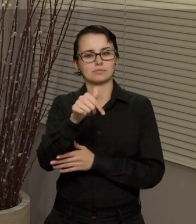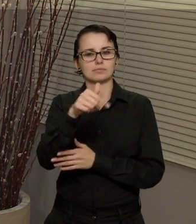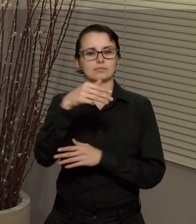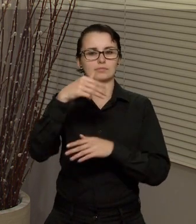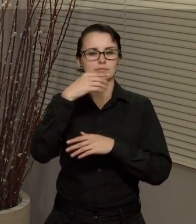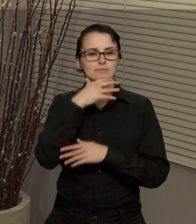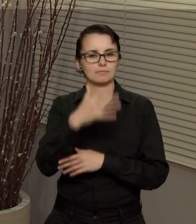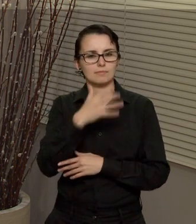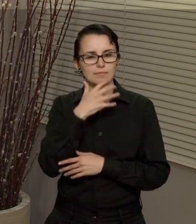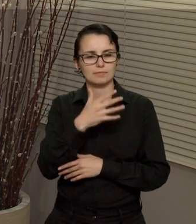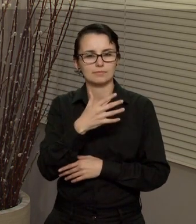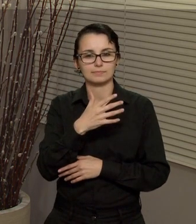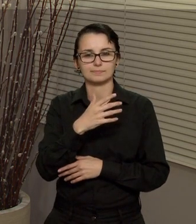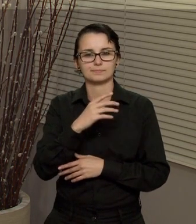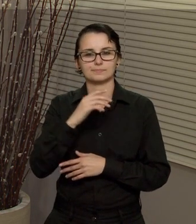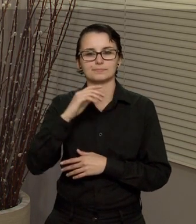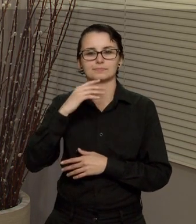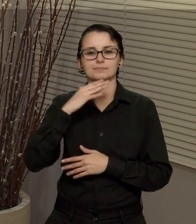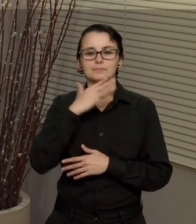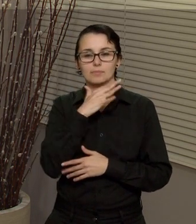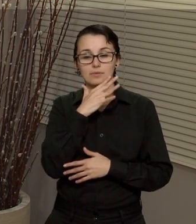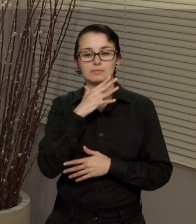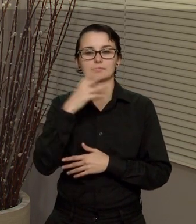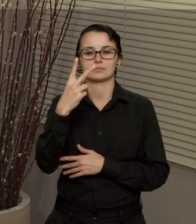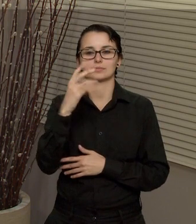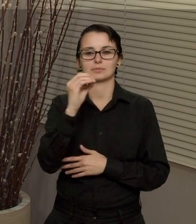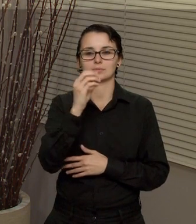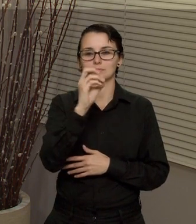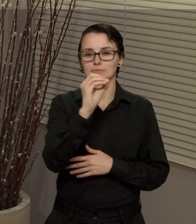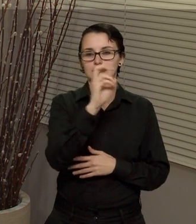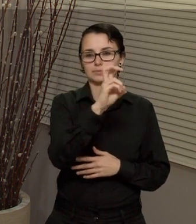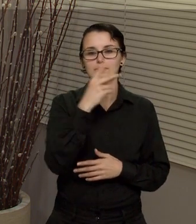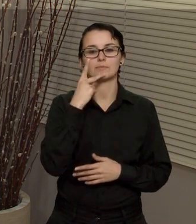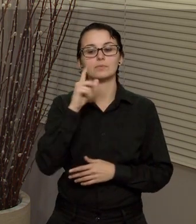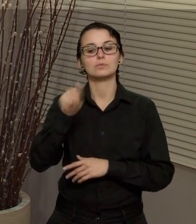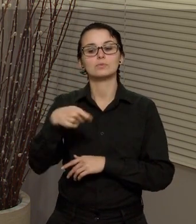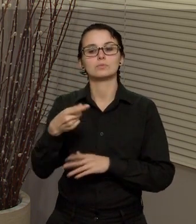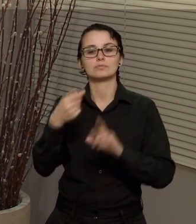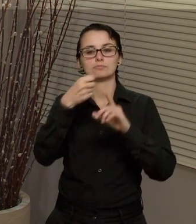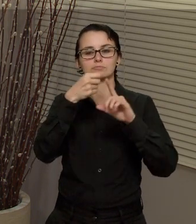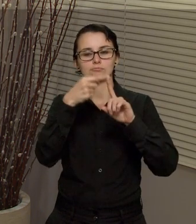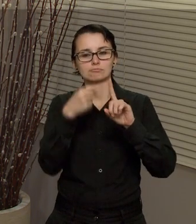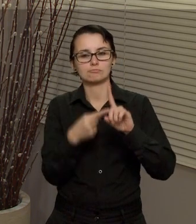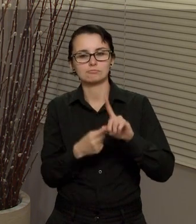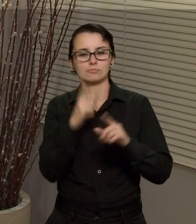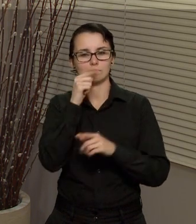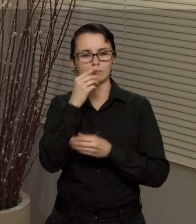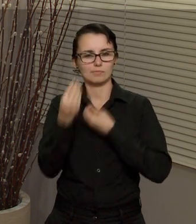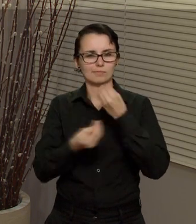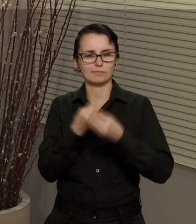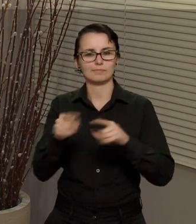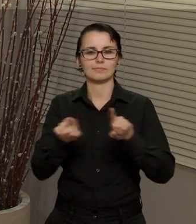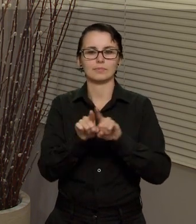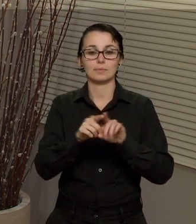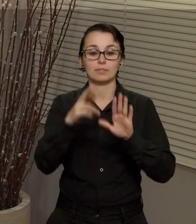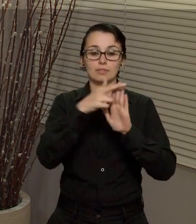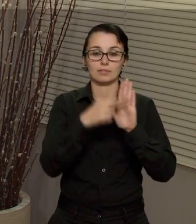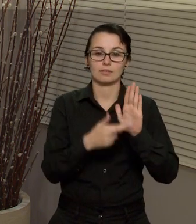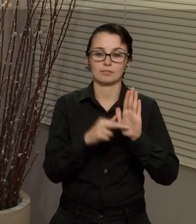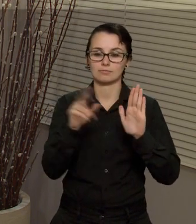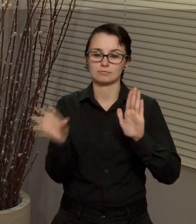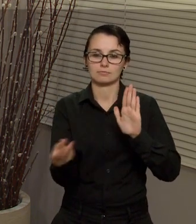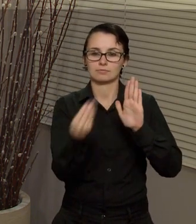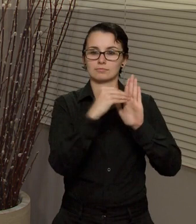de 2005, dispõe sobre a classificação dos corpos de água e diretrizes ambientais para o seu